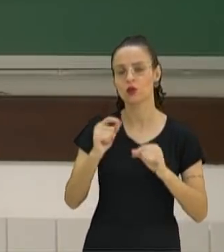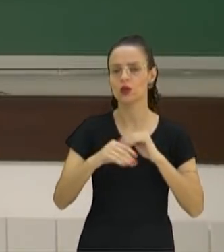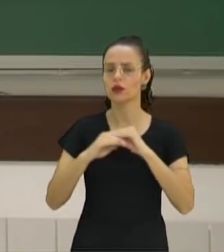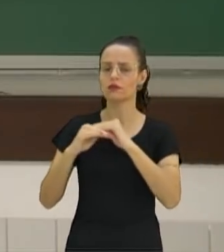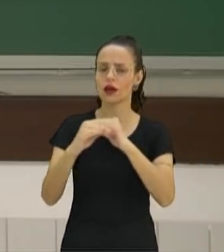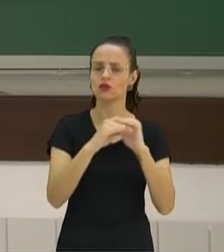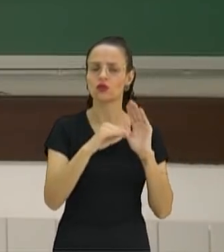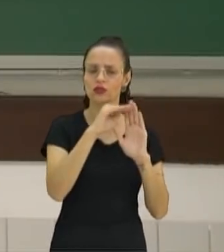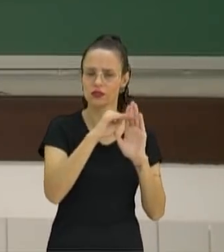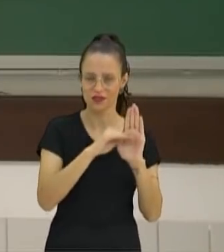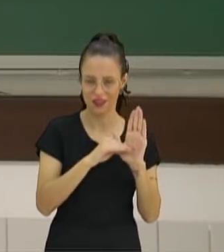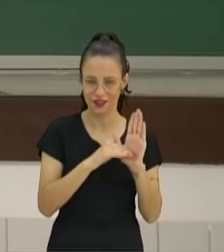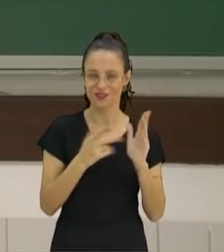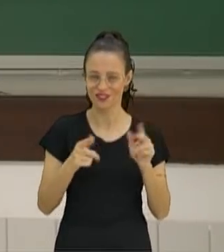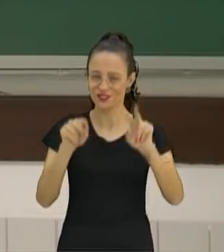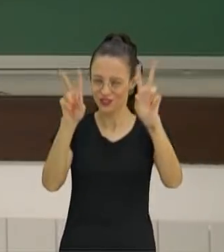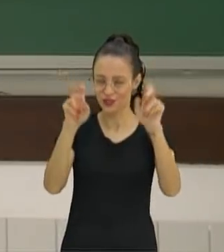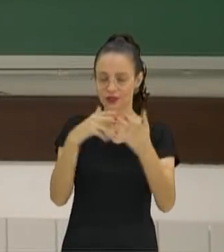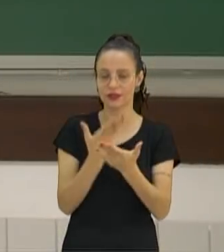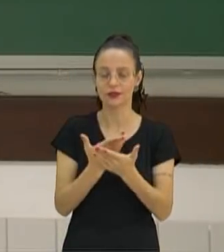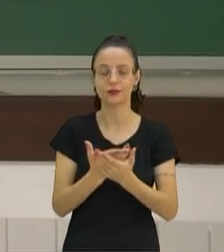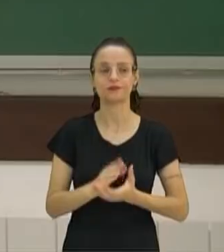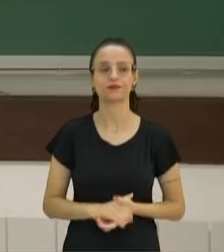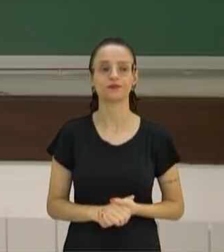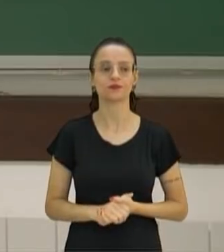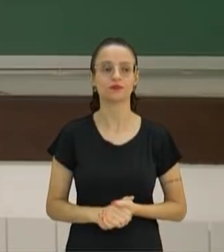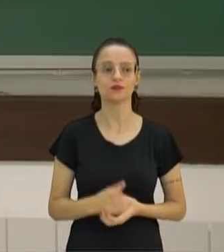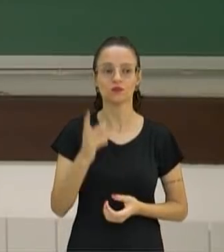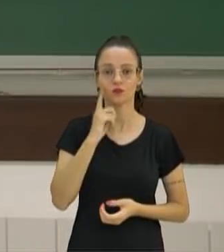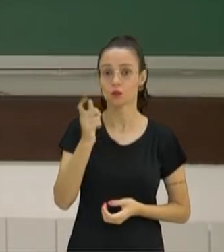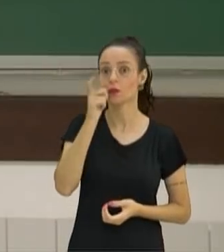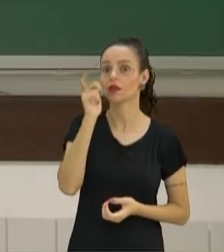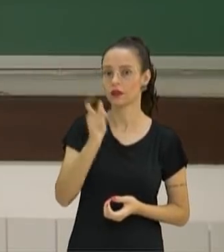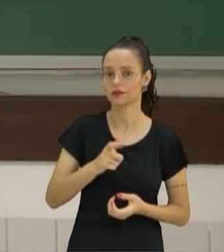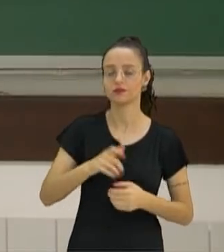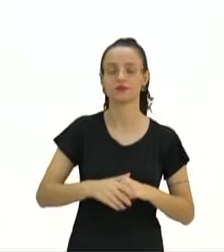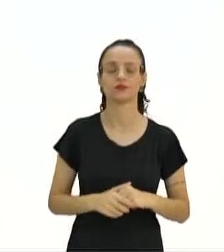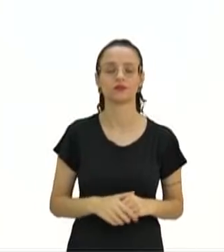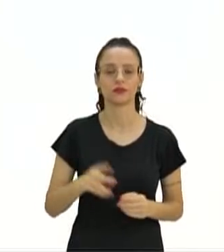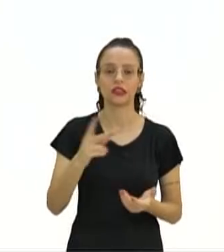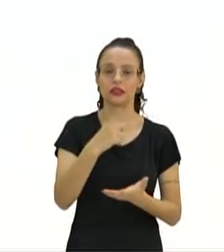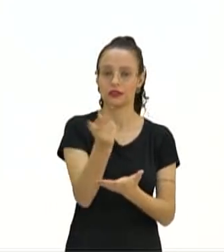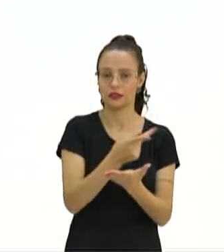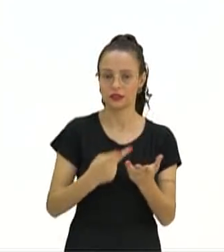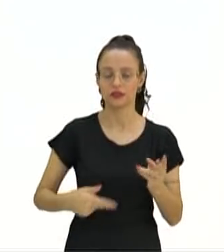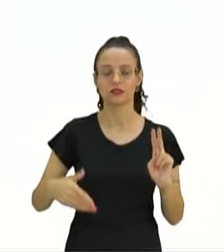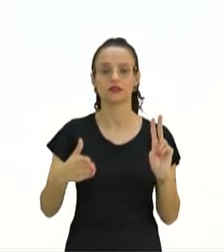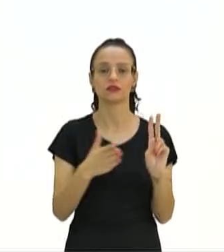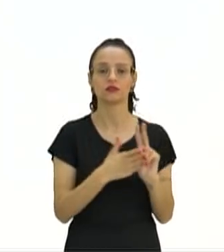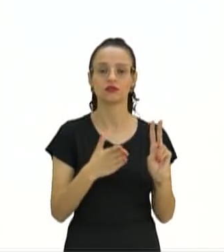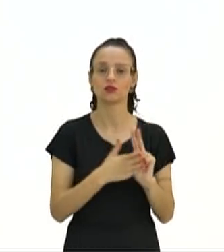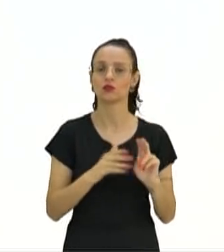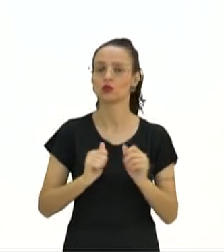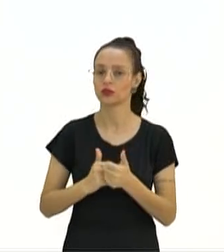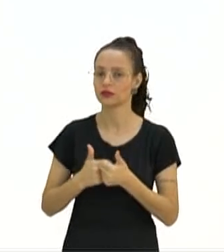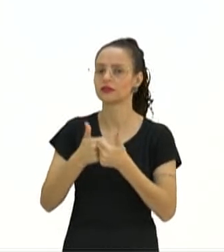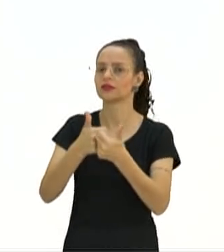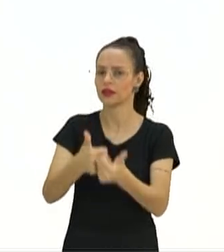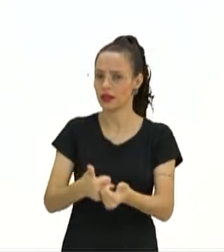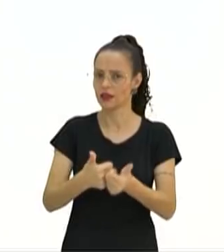padronagens, que está lá no título da nossa aula. Olha que interessante. Os desenhos indígenas, então, seguem